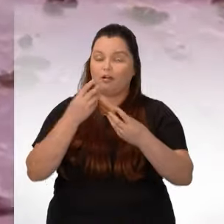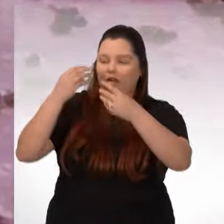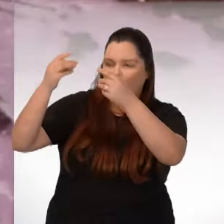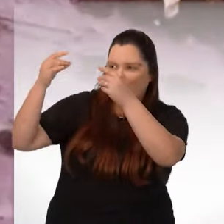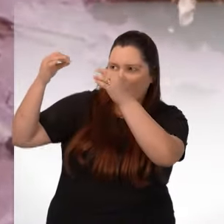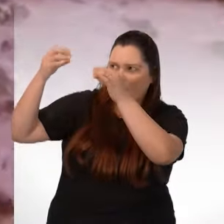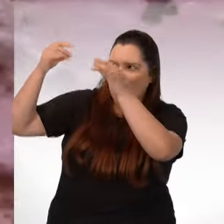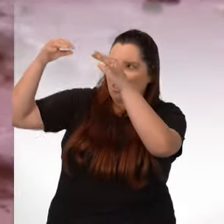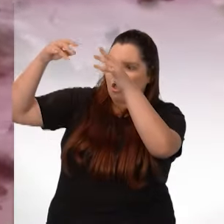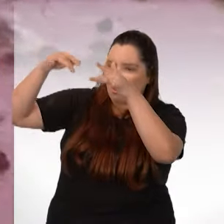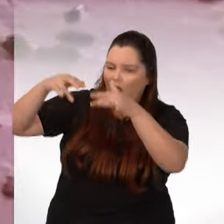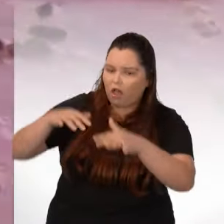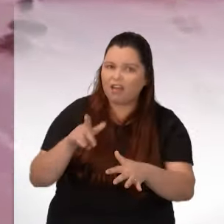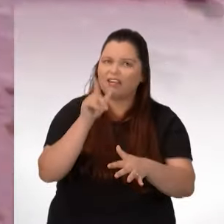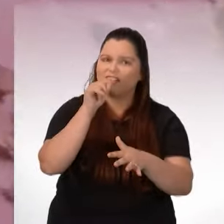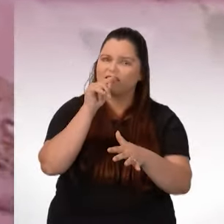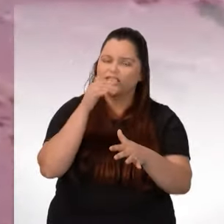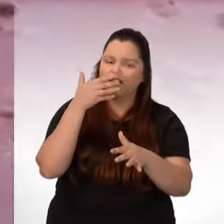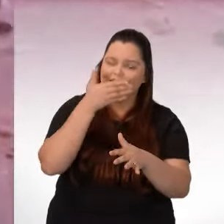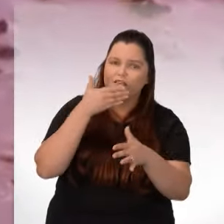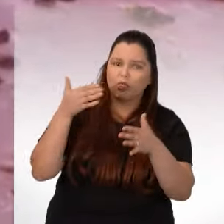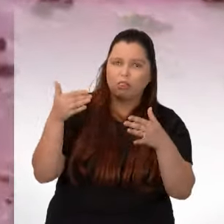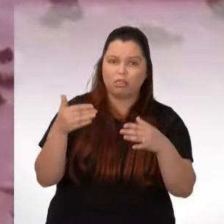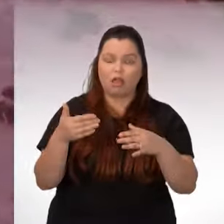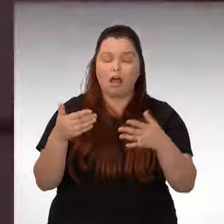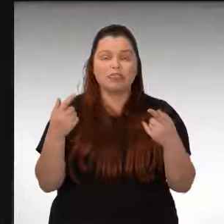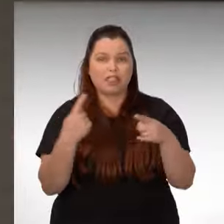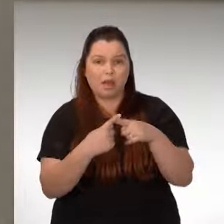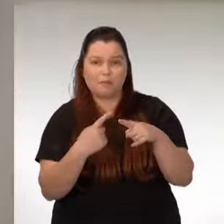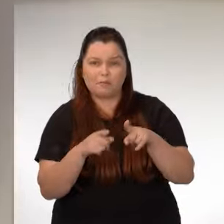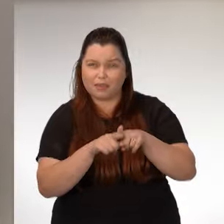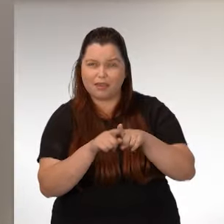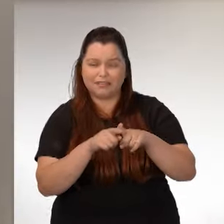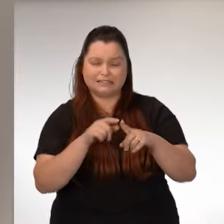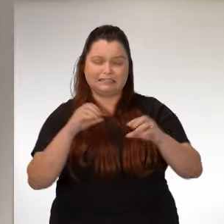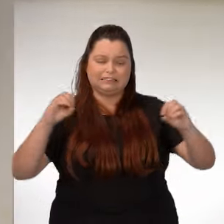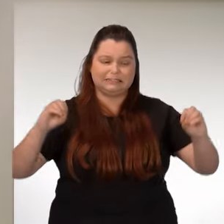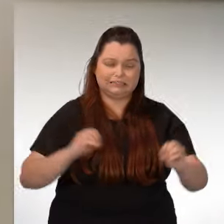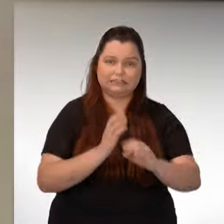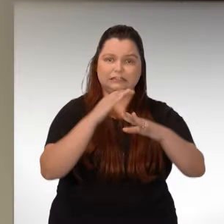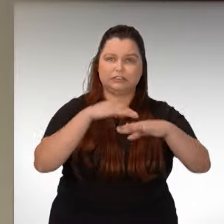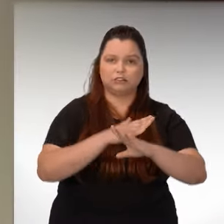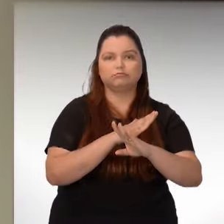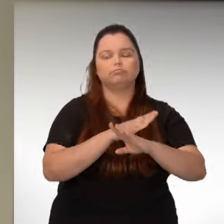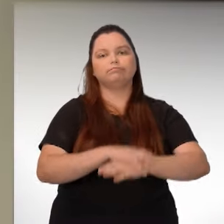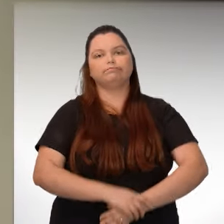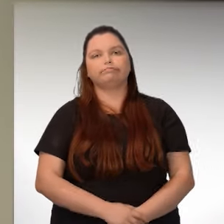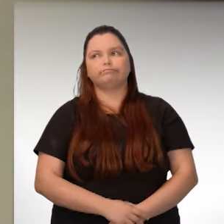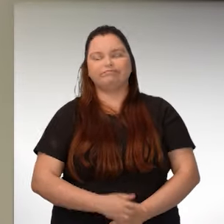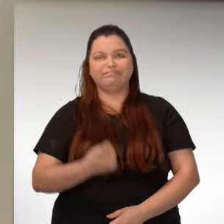barragem atingiu o Rio Doce e chegou até o Oceano Atlântico. Aí, gente, ó. Ó.